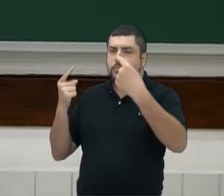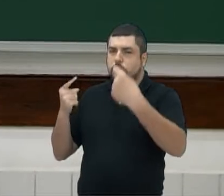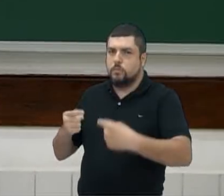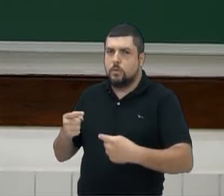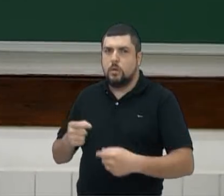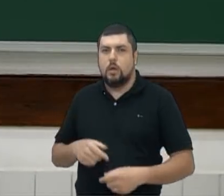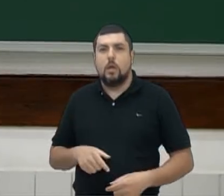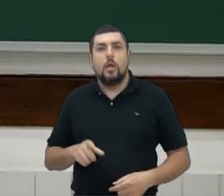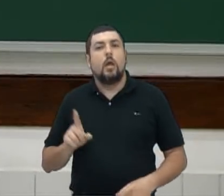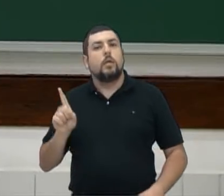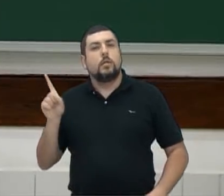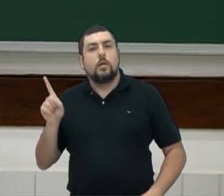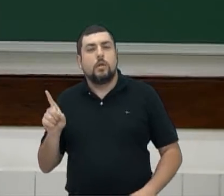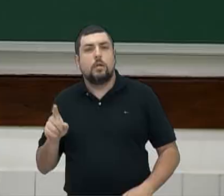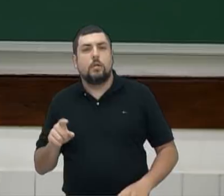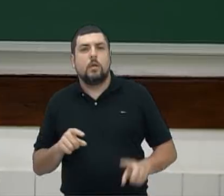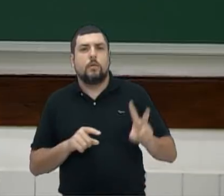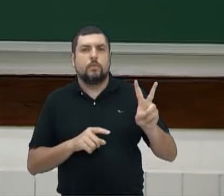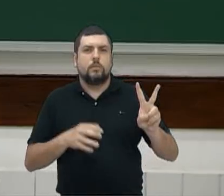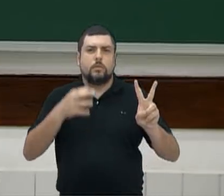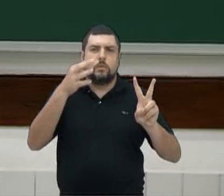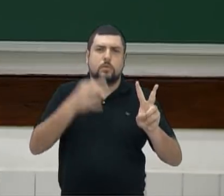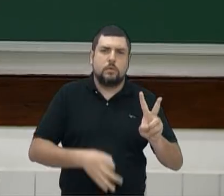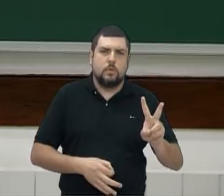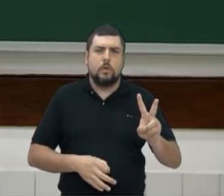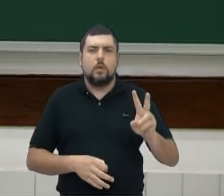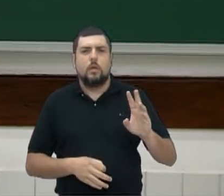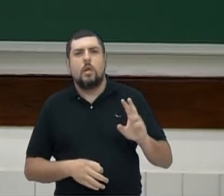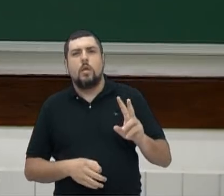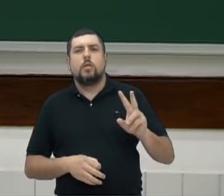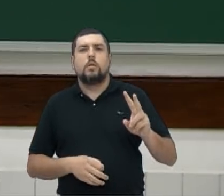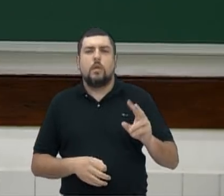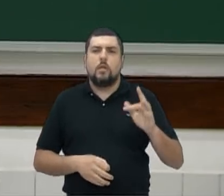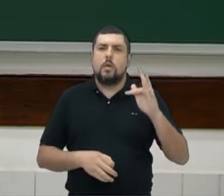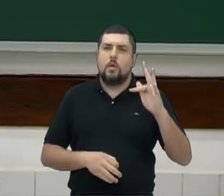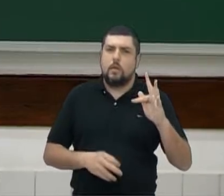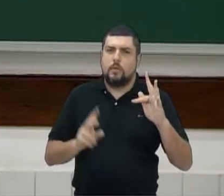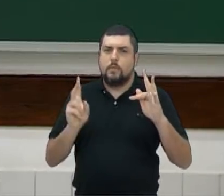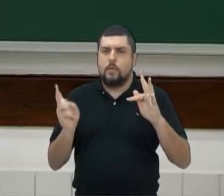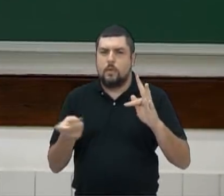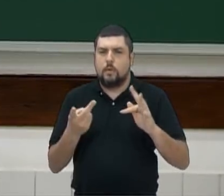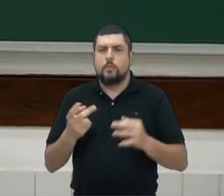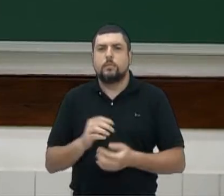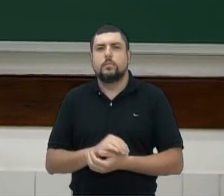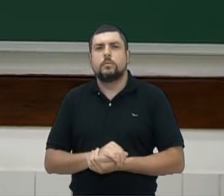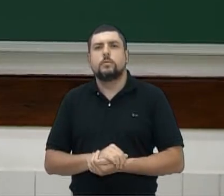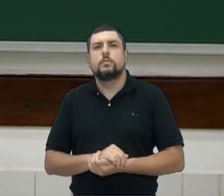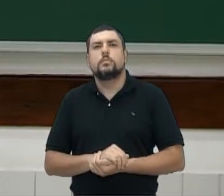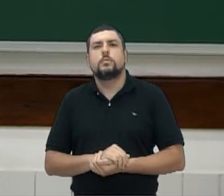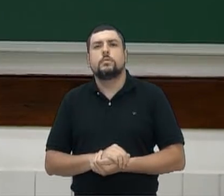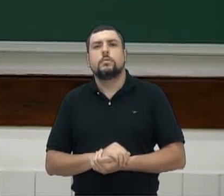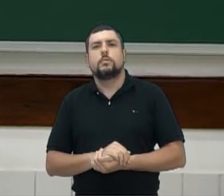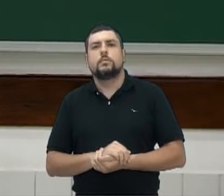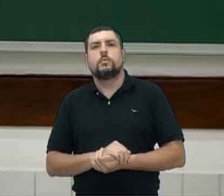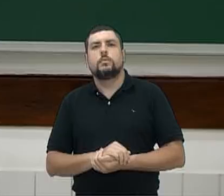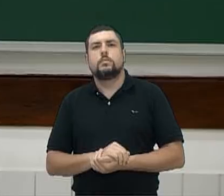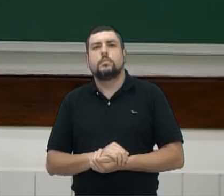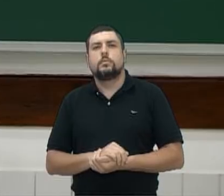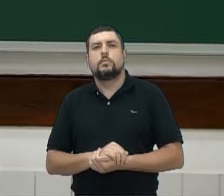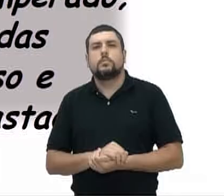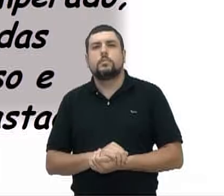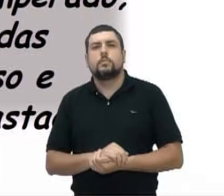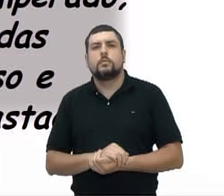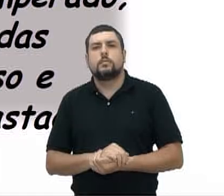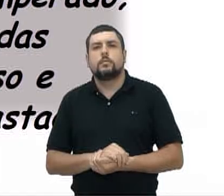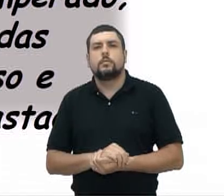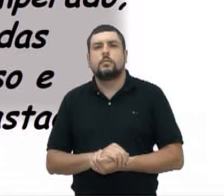é verdadeiro ou falso. Então você vai indicar ali se as alternativas são falsas ou são verdadeiras. Vamos lá,